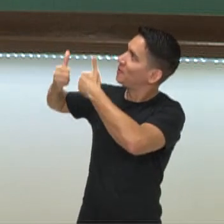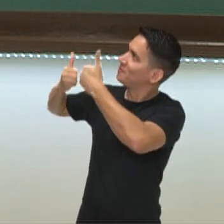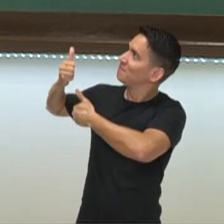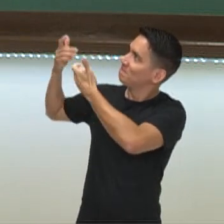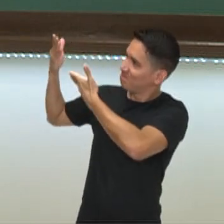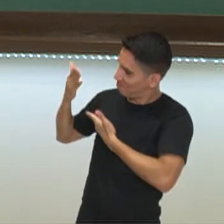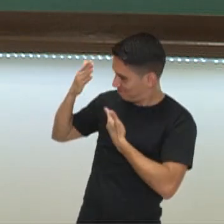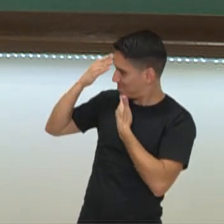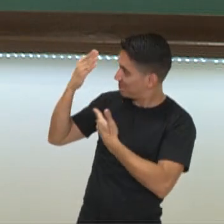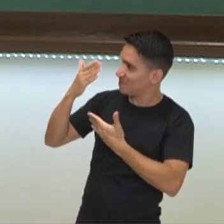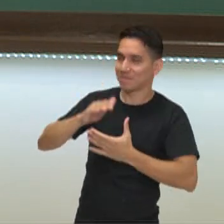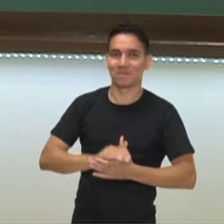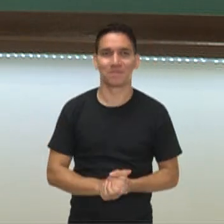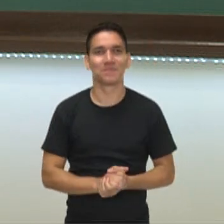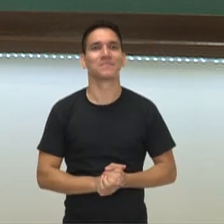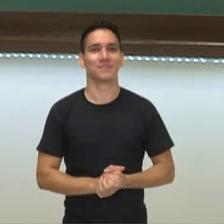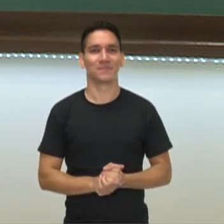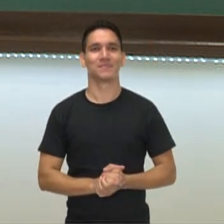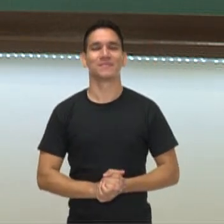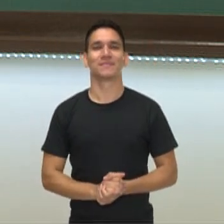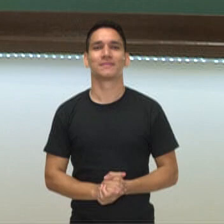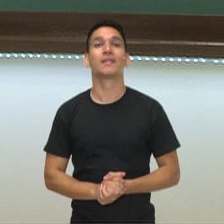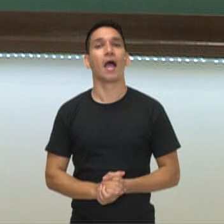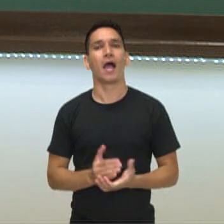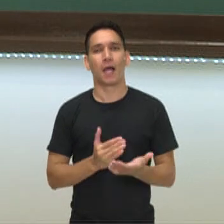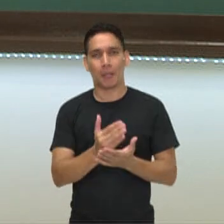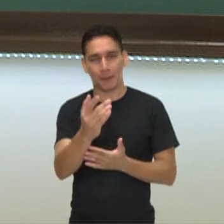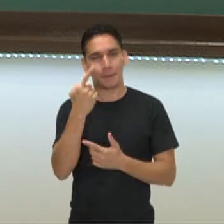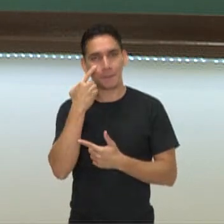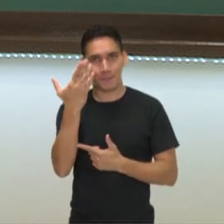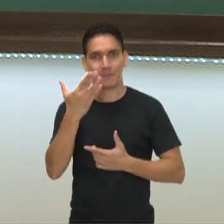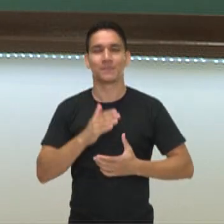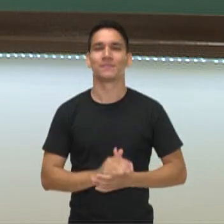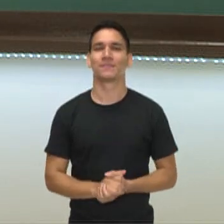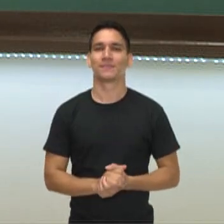seja bem-vindo, tá bom? Vamos lá então?